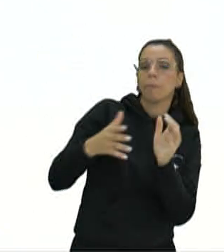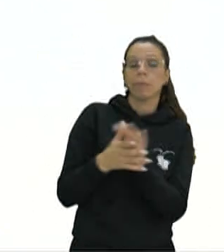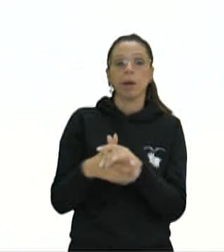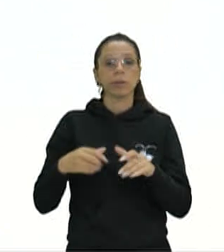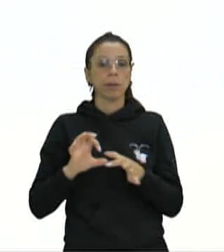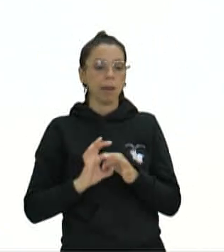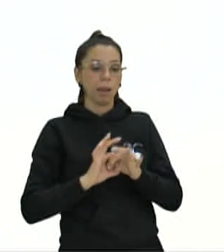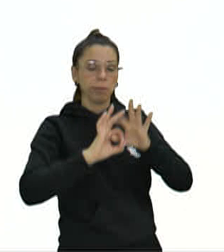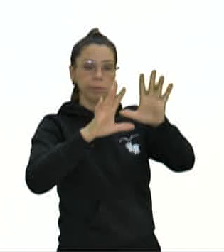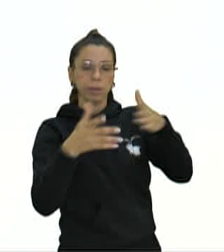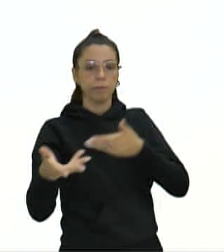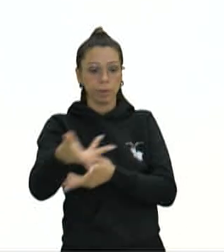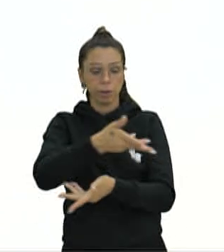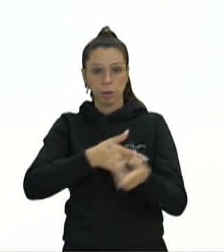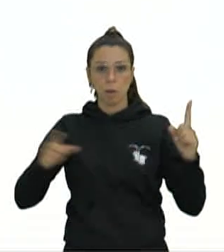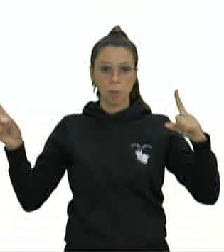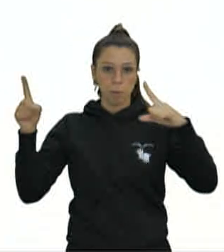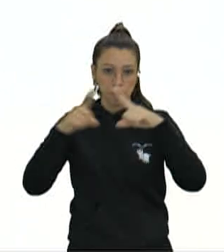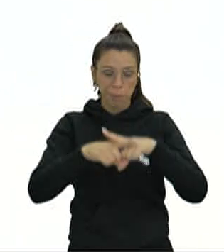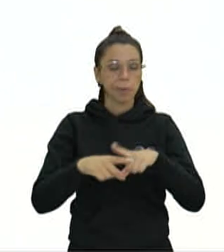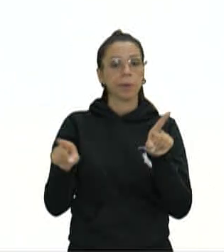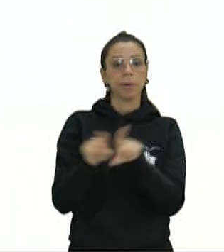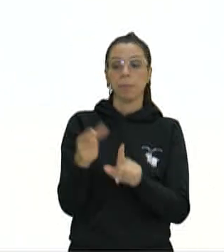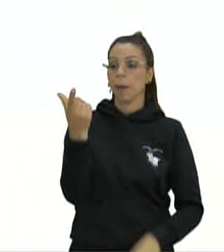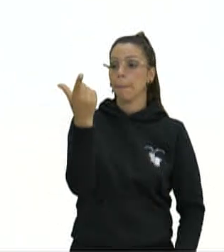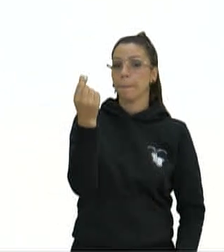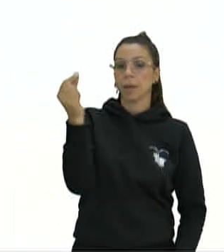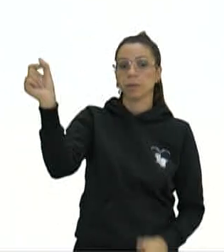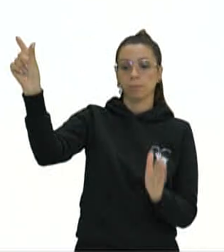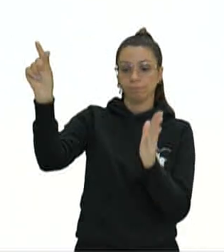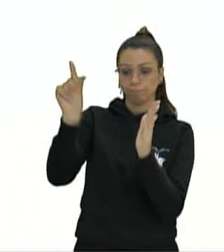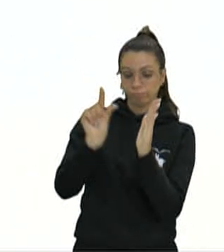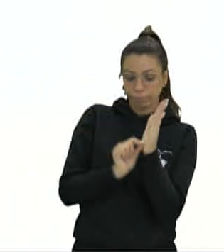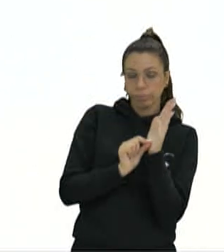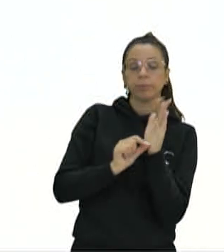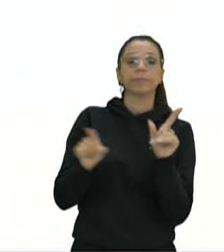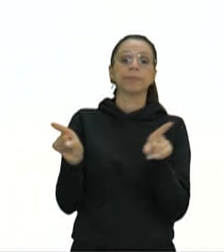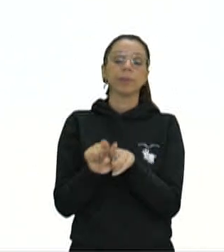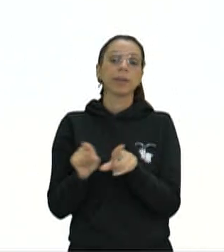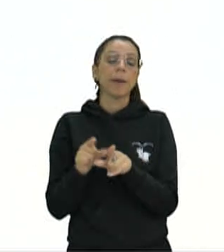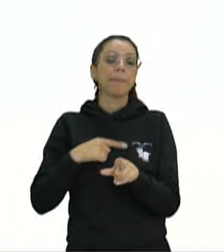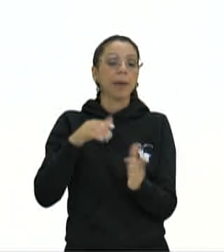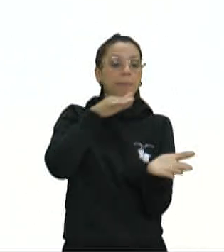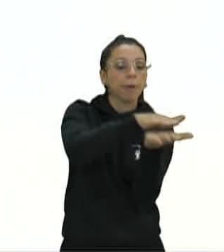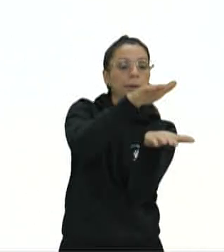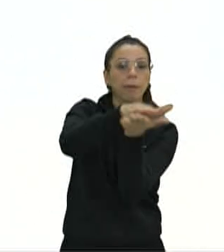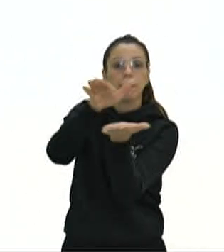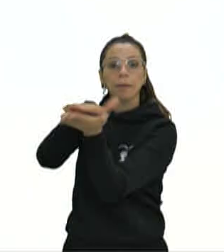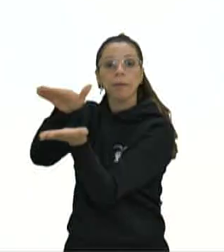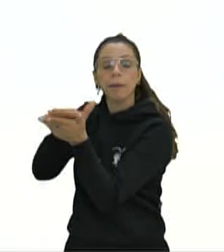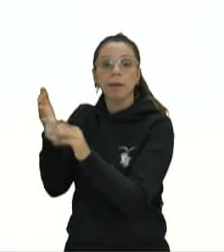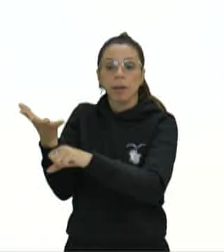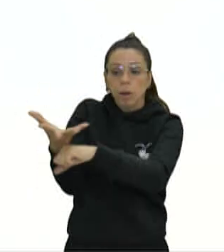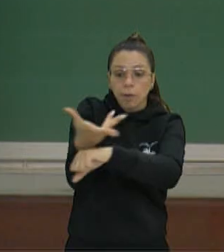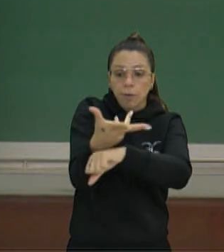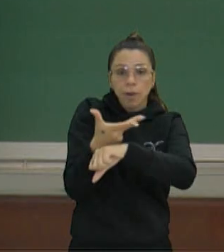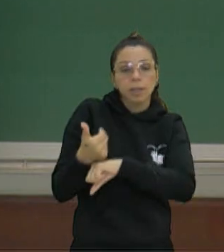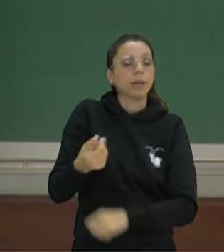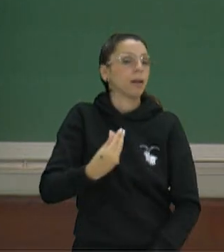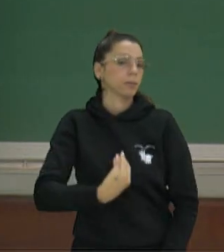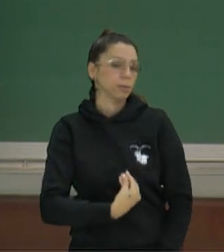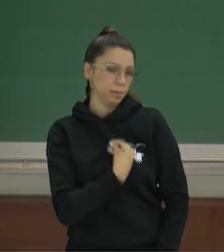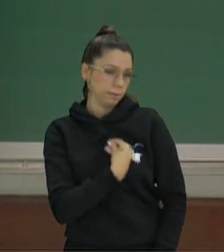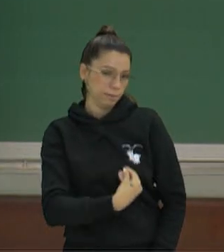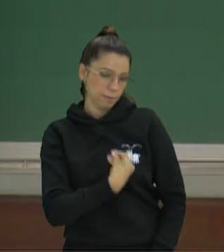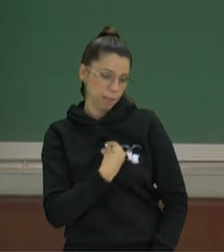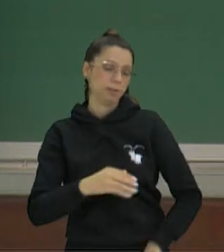concorrência, maior qualidade e menor preço, o que supostamente aumentaria o consumo e qualidade de vida. Então, retomando ali, né,